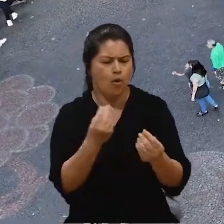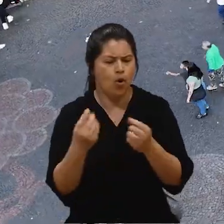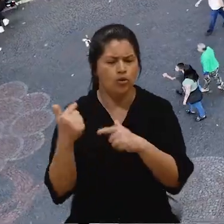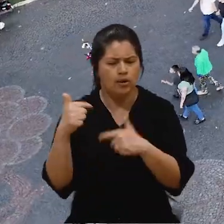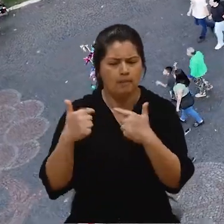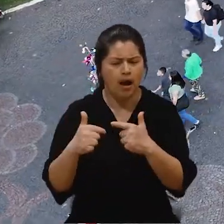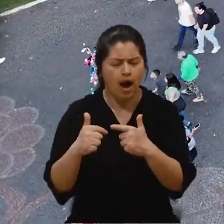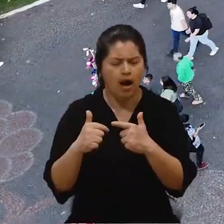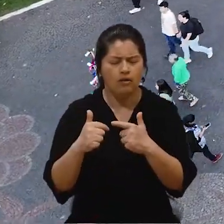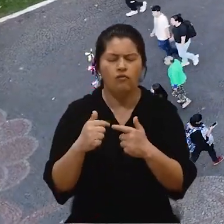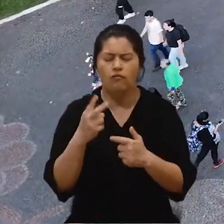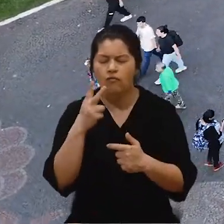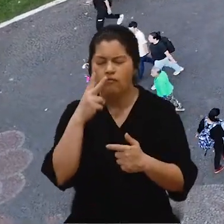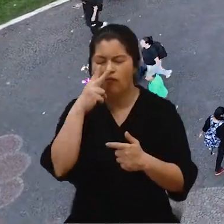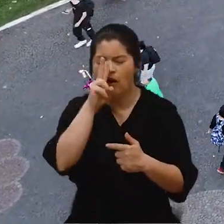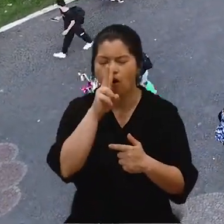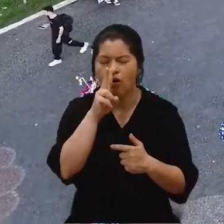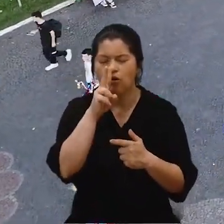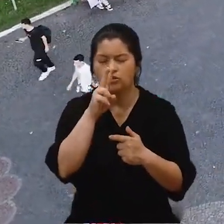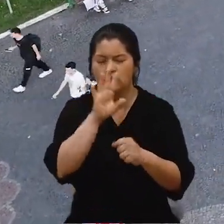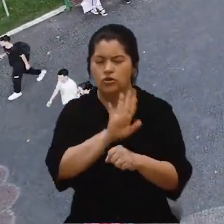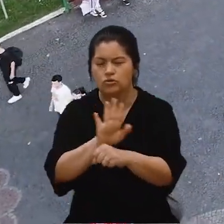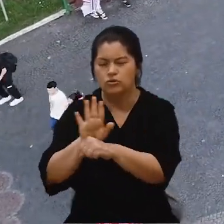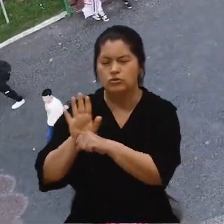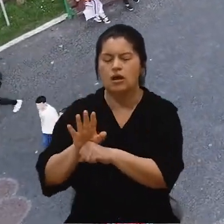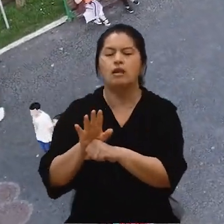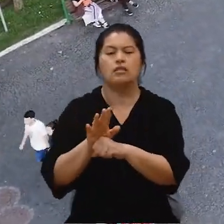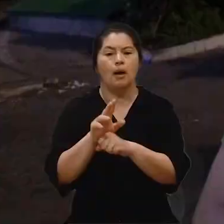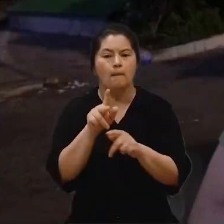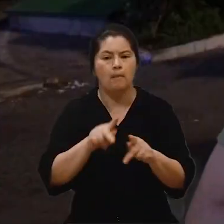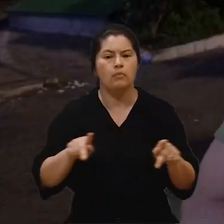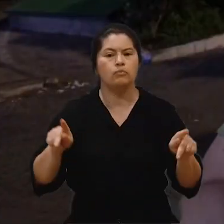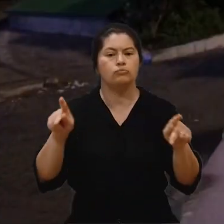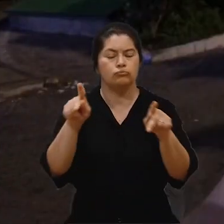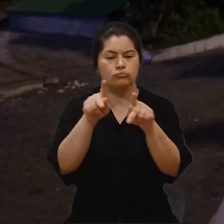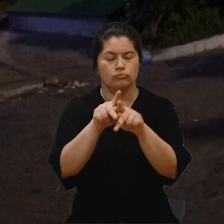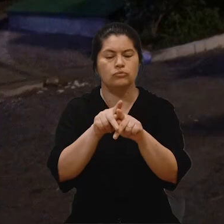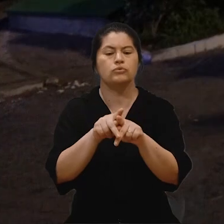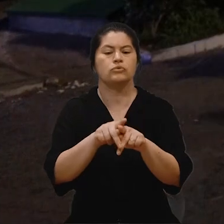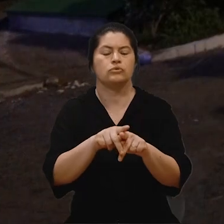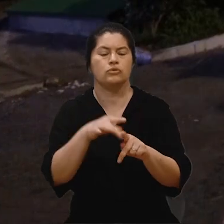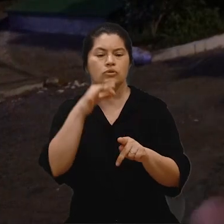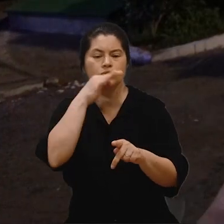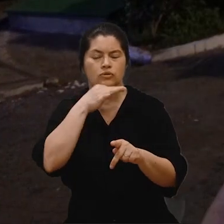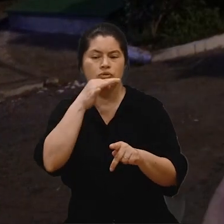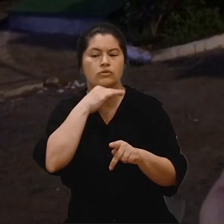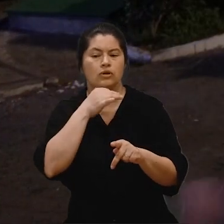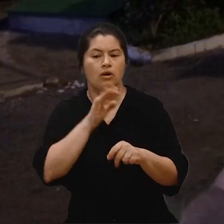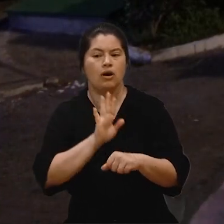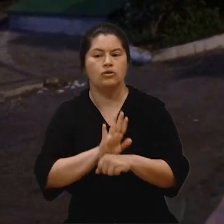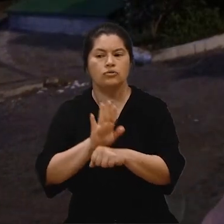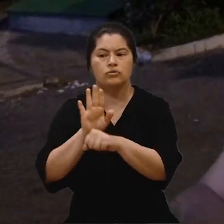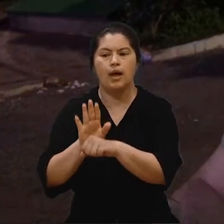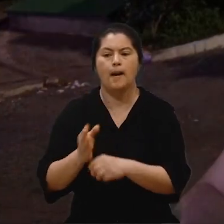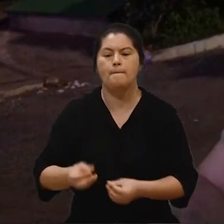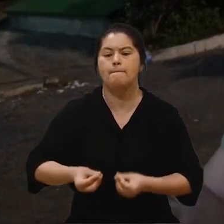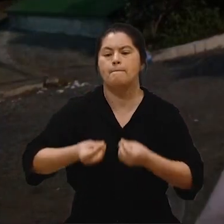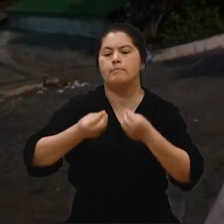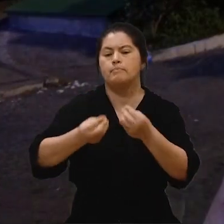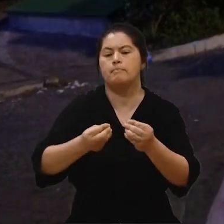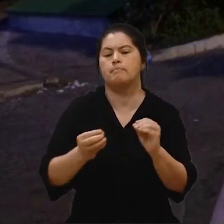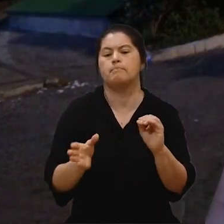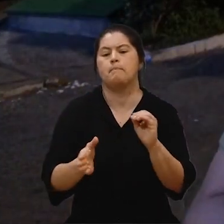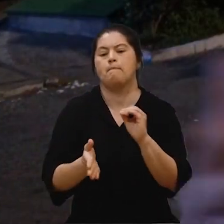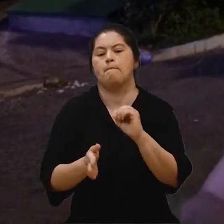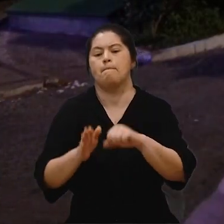mais segurança, mais saúde, mais educação, que a gente consiga trazer mais infraestrutura, mais trabalho, emprego, enfim,